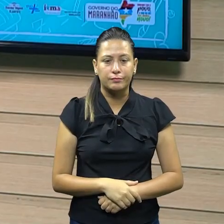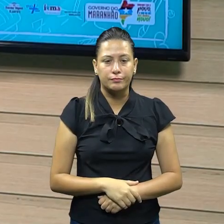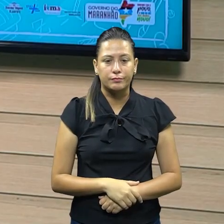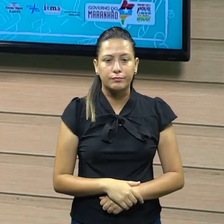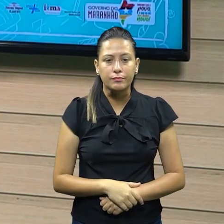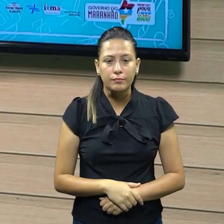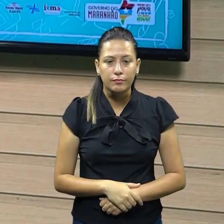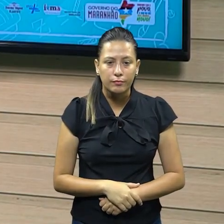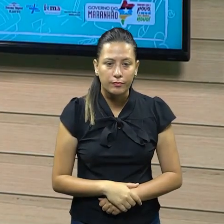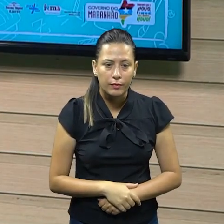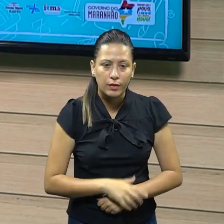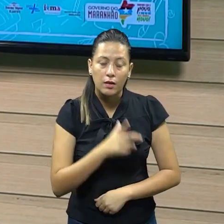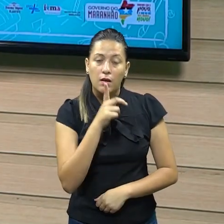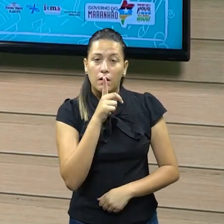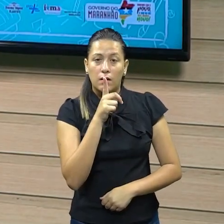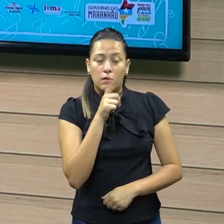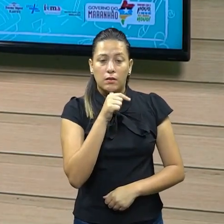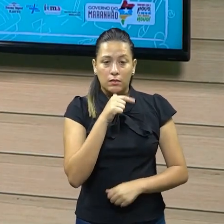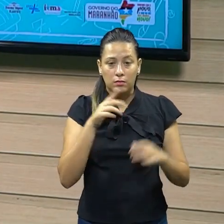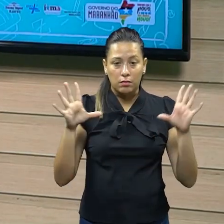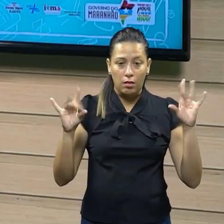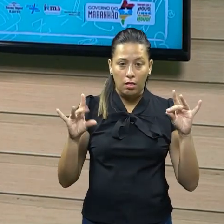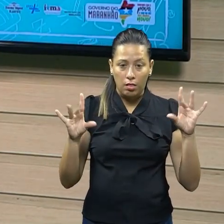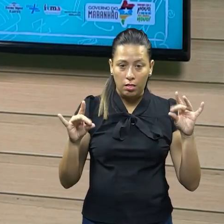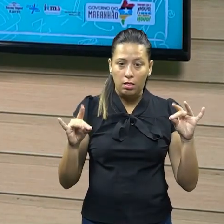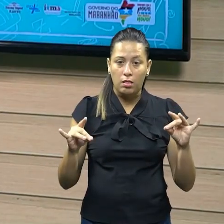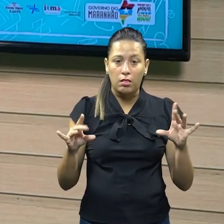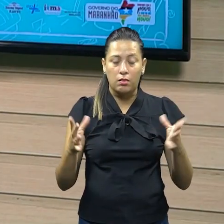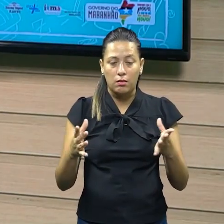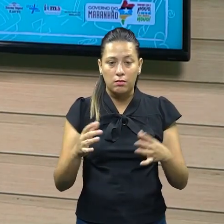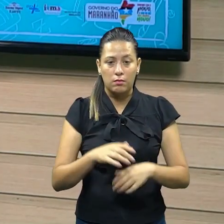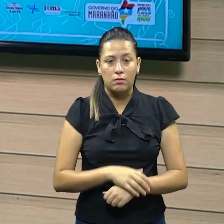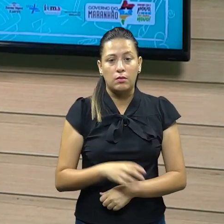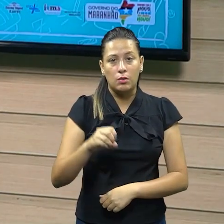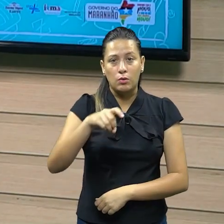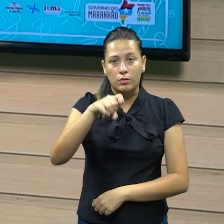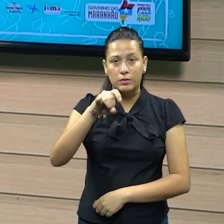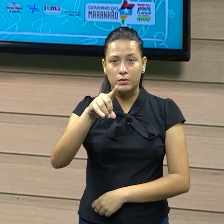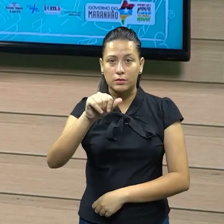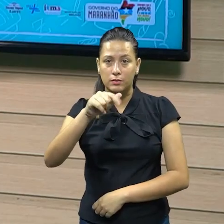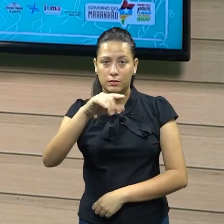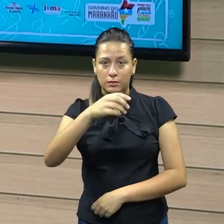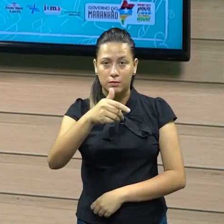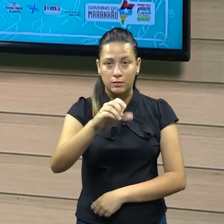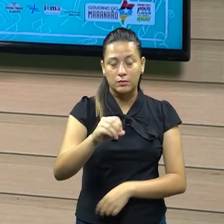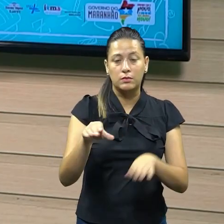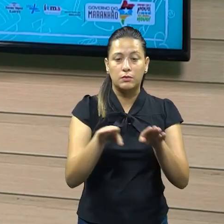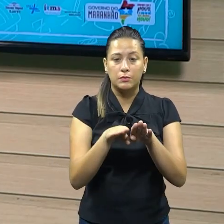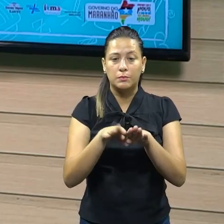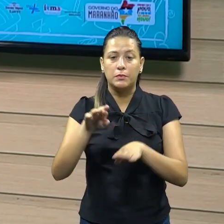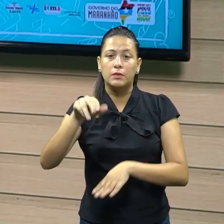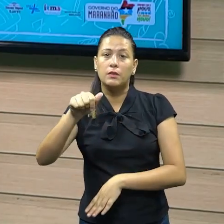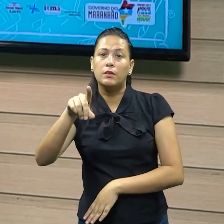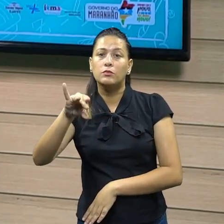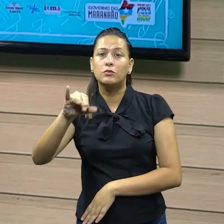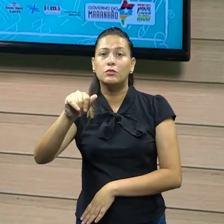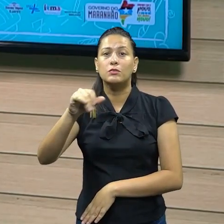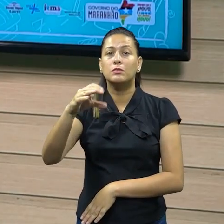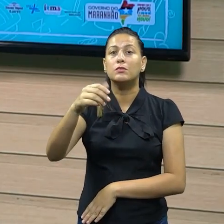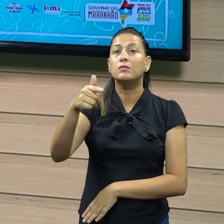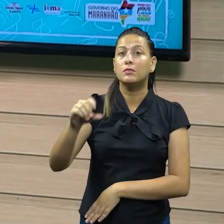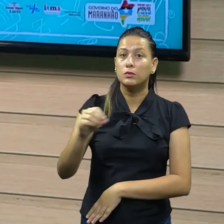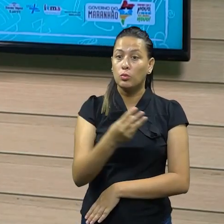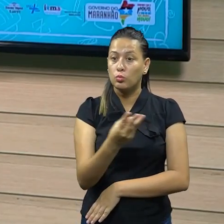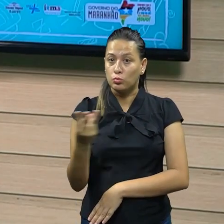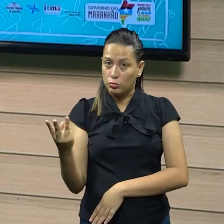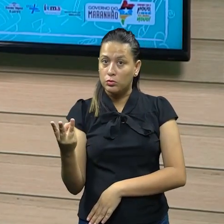Umidade, oxidação e radiação. Então todos esses, a umidade, a oxidação ou a radiação, também